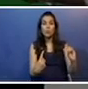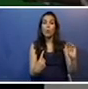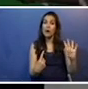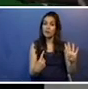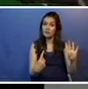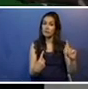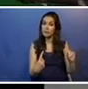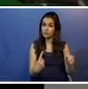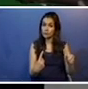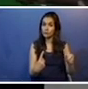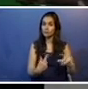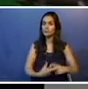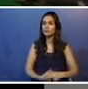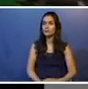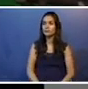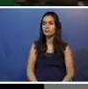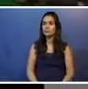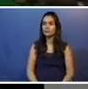Continuando.